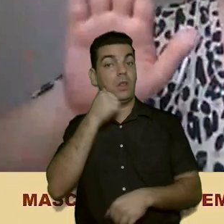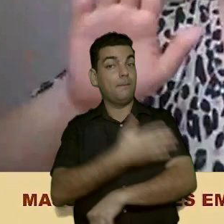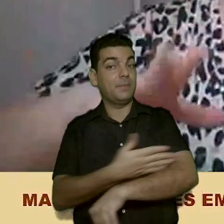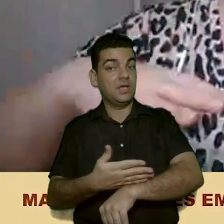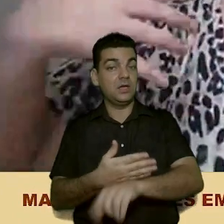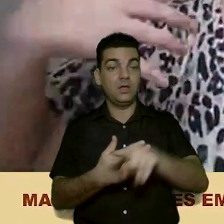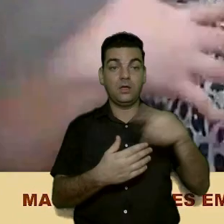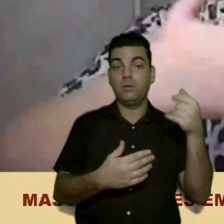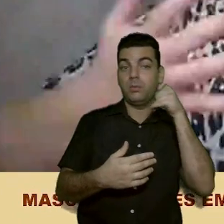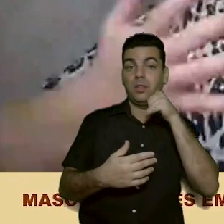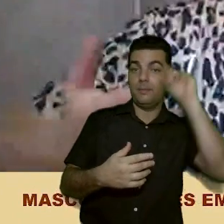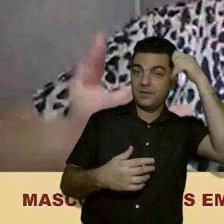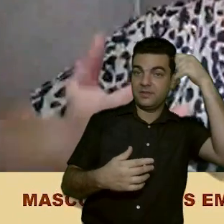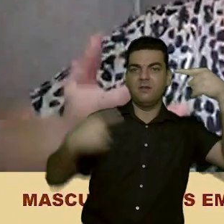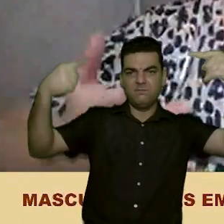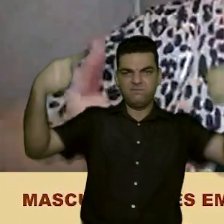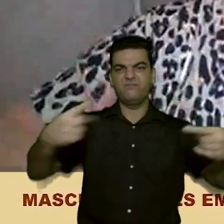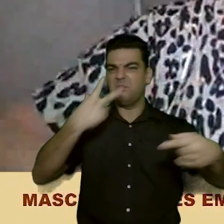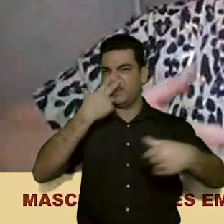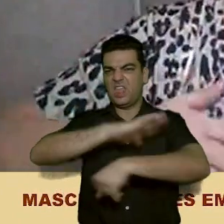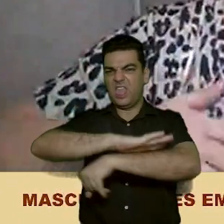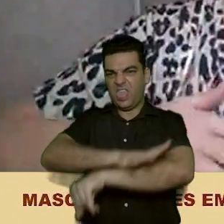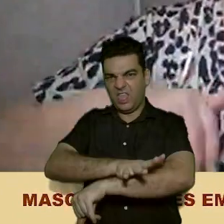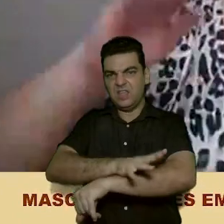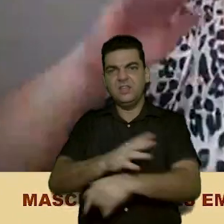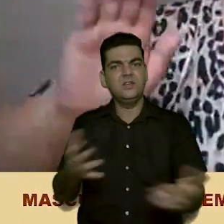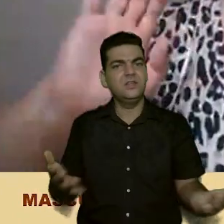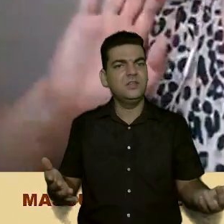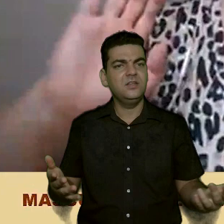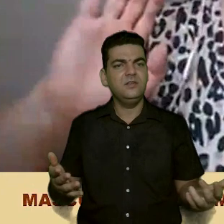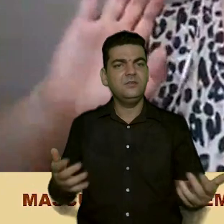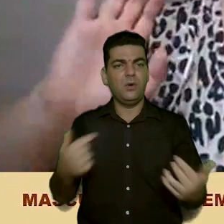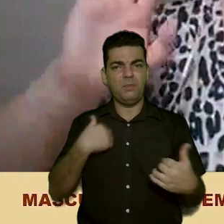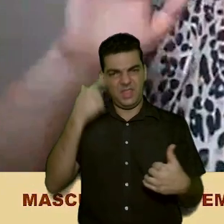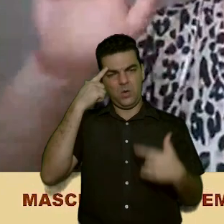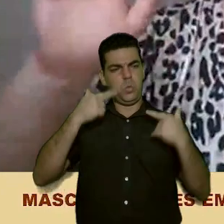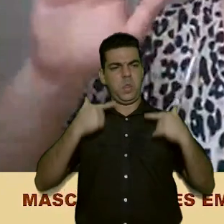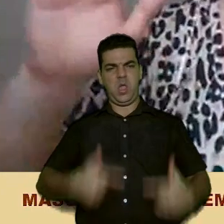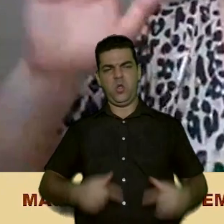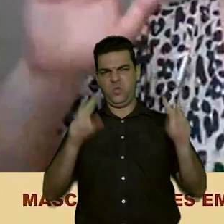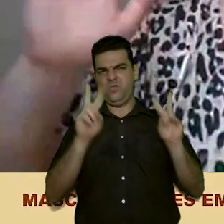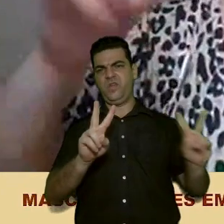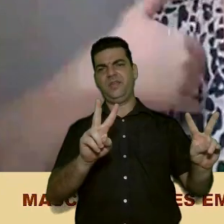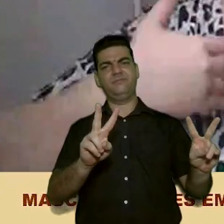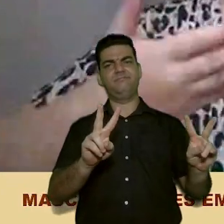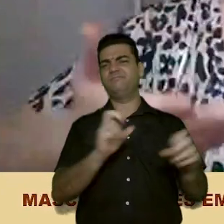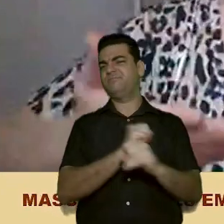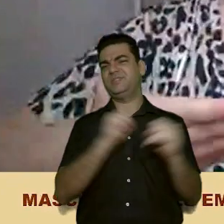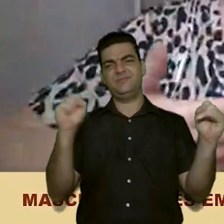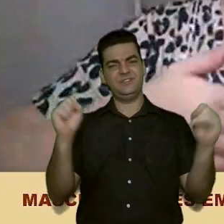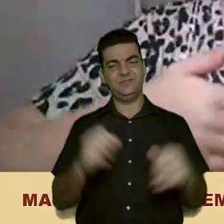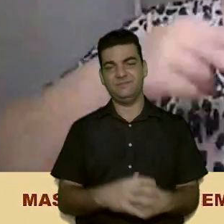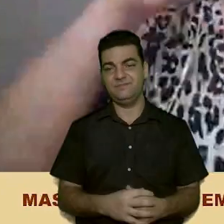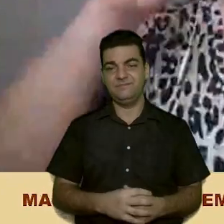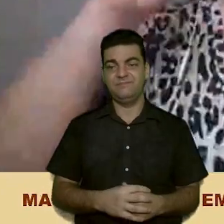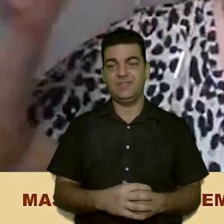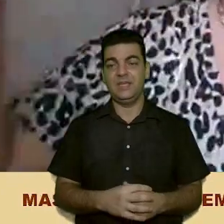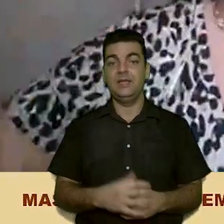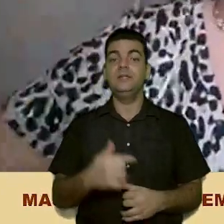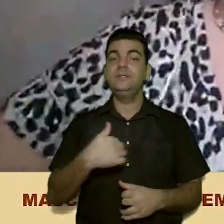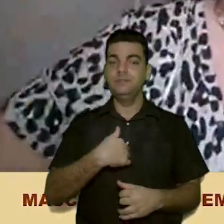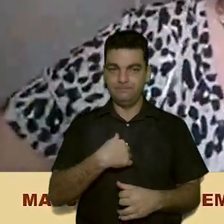branca. Existe uma dinâmica de poder, né, entre uma mulher branca e uma mulher negra racista. Então, não dá para eu olhar isso com um